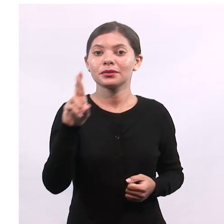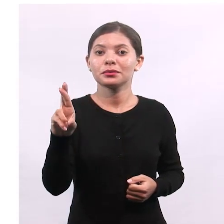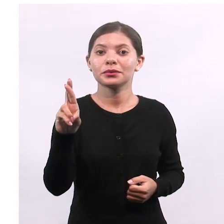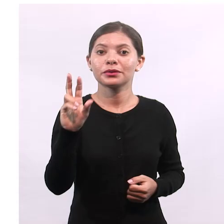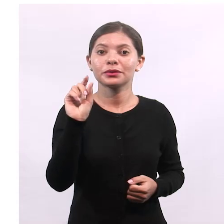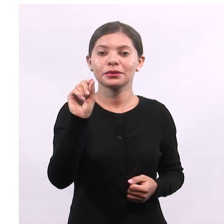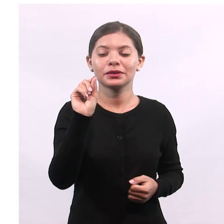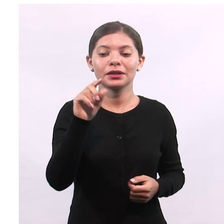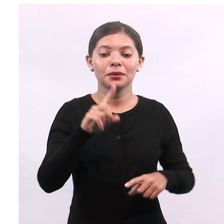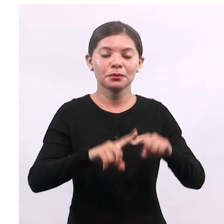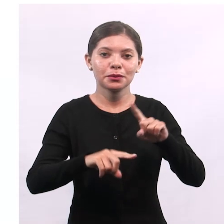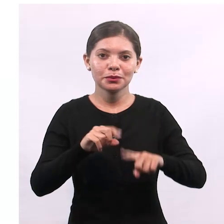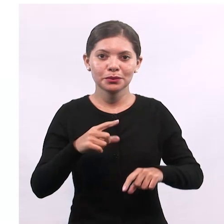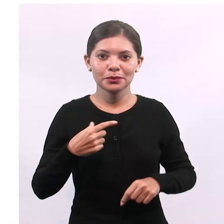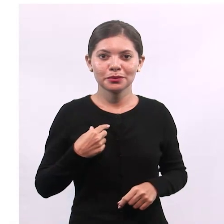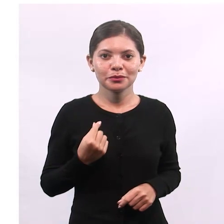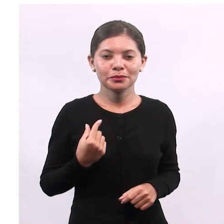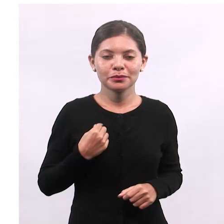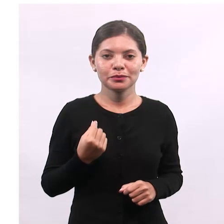camisetas